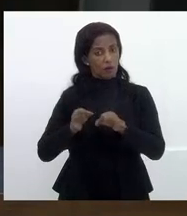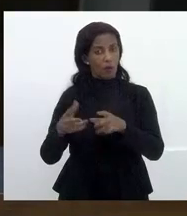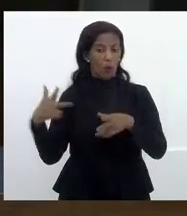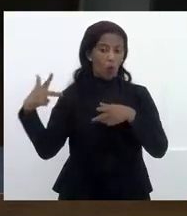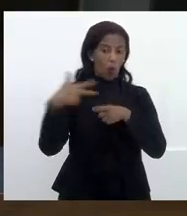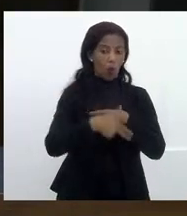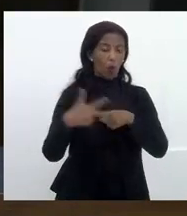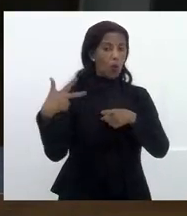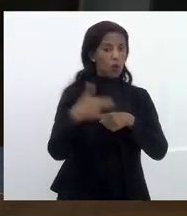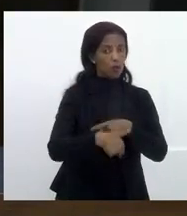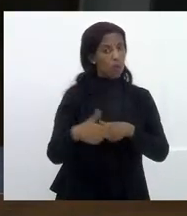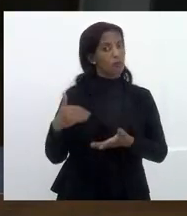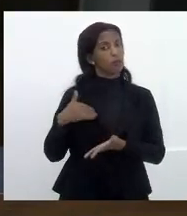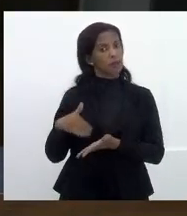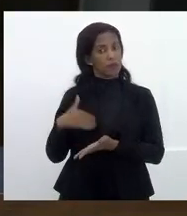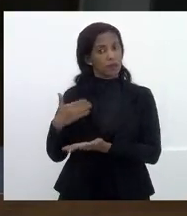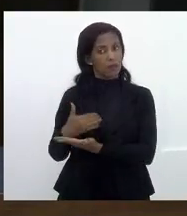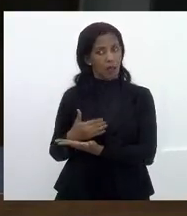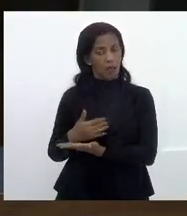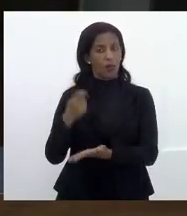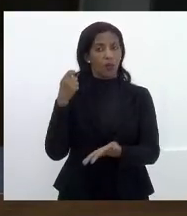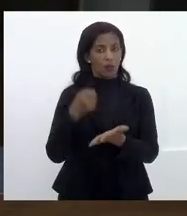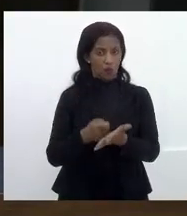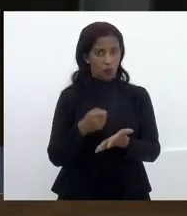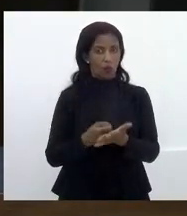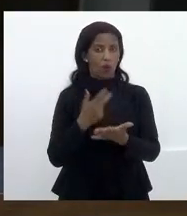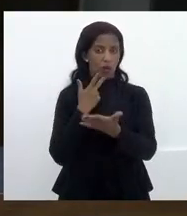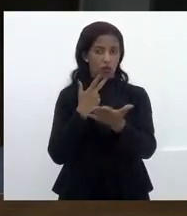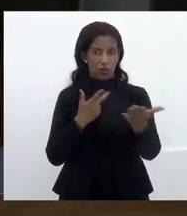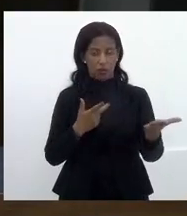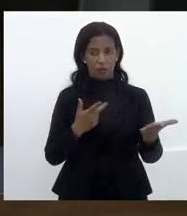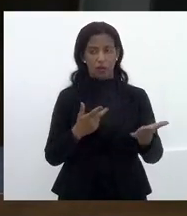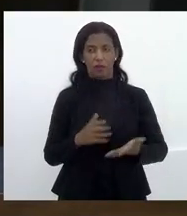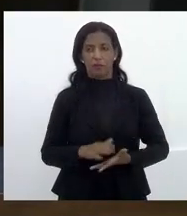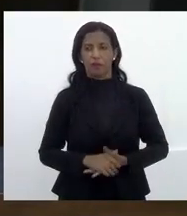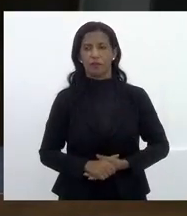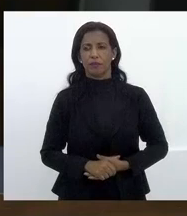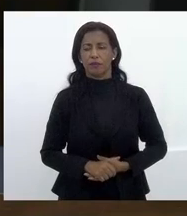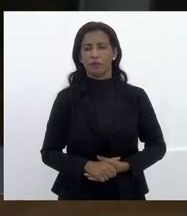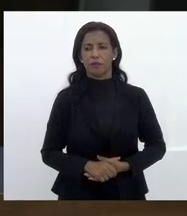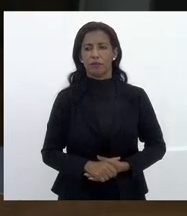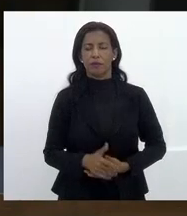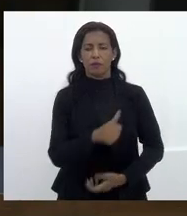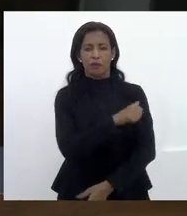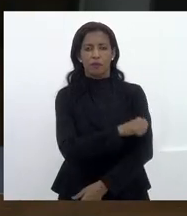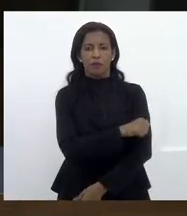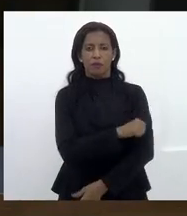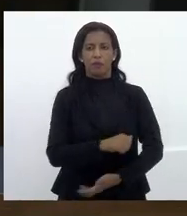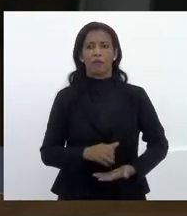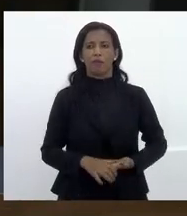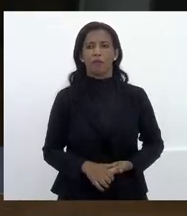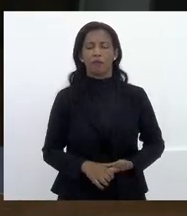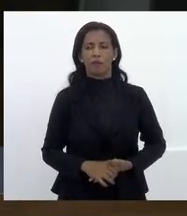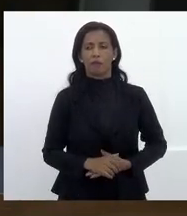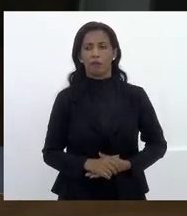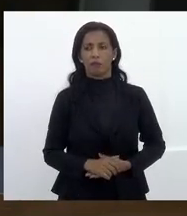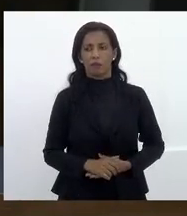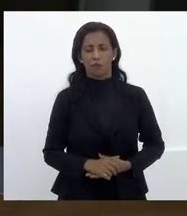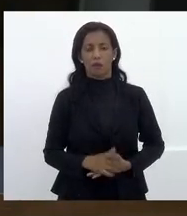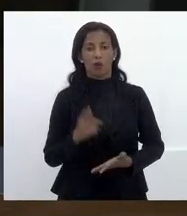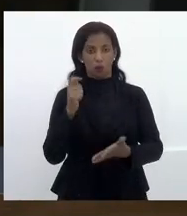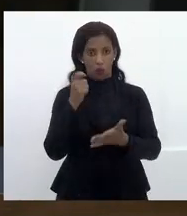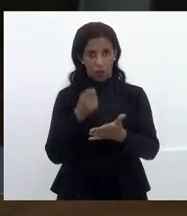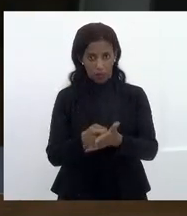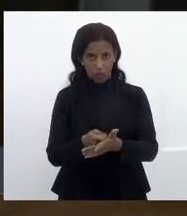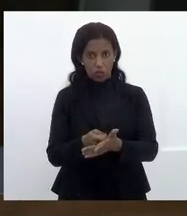manter interrompendo a fala do secretário vou garantir a palavra de todos os deputados Deputado enfermeira inventor explicando